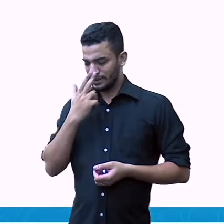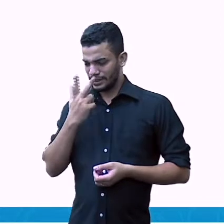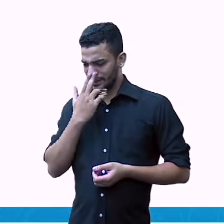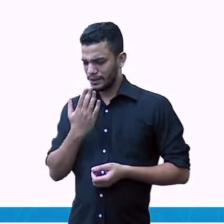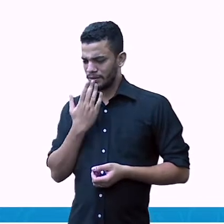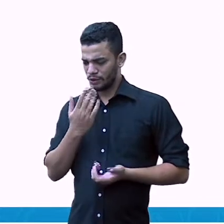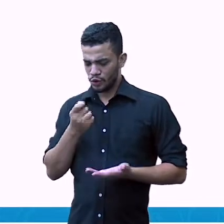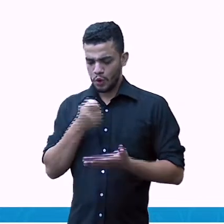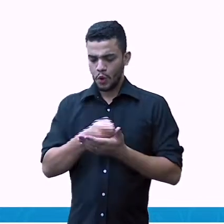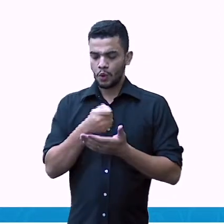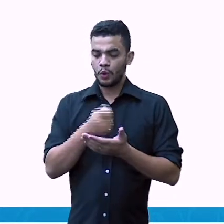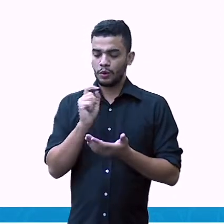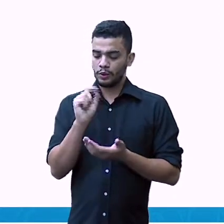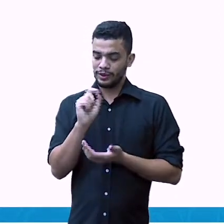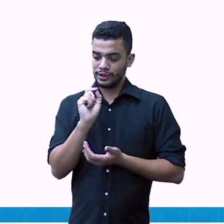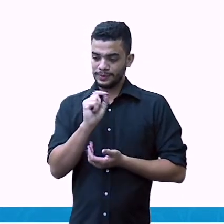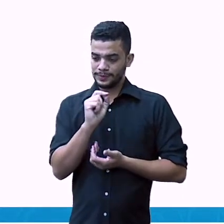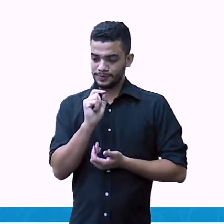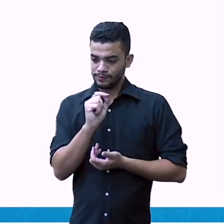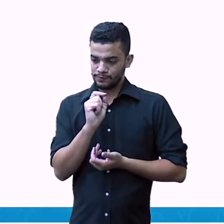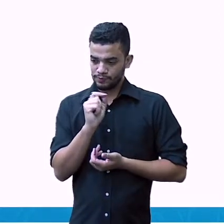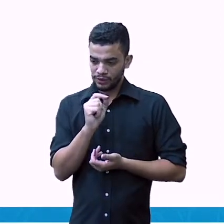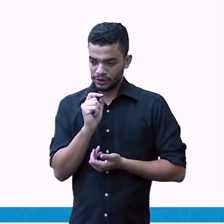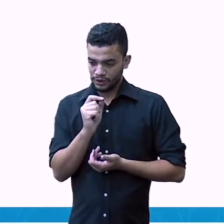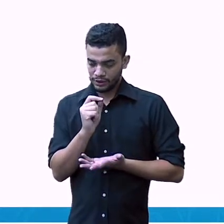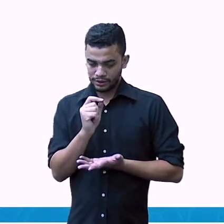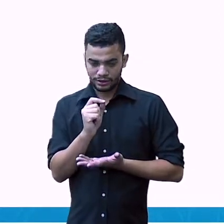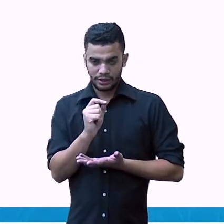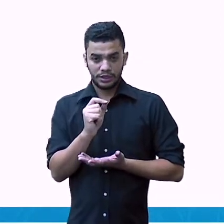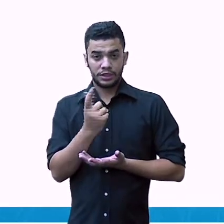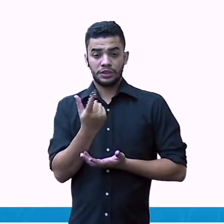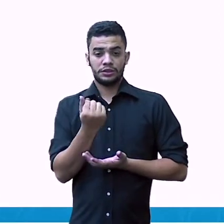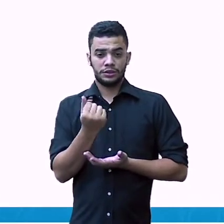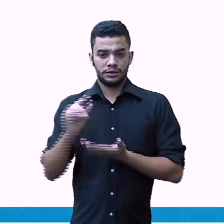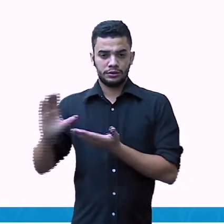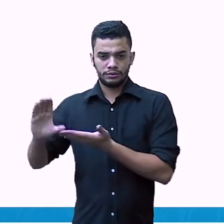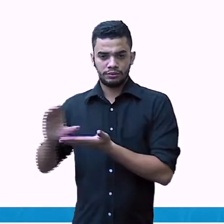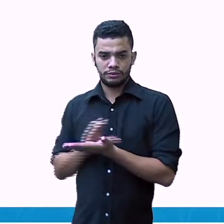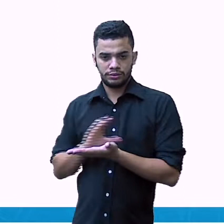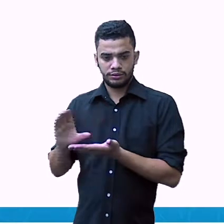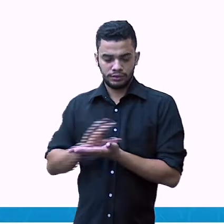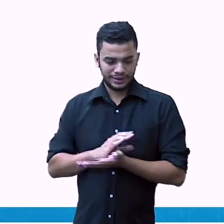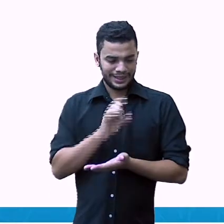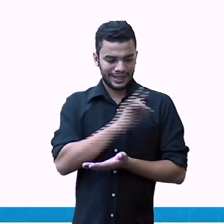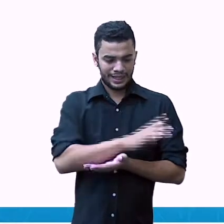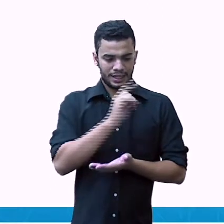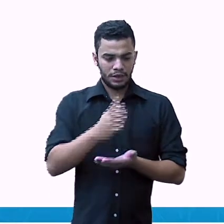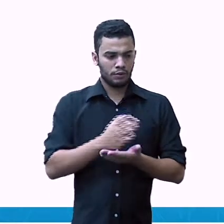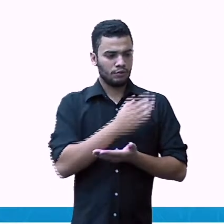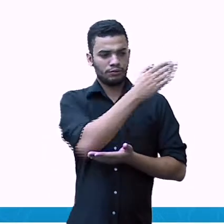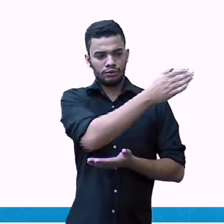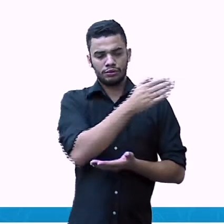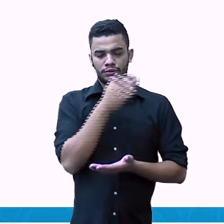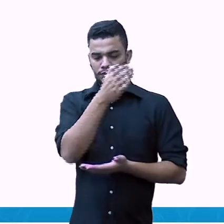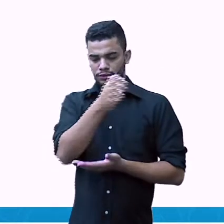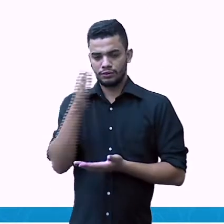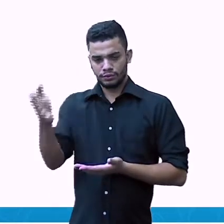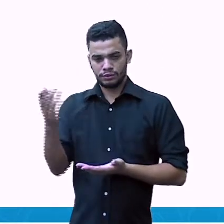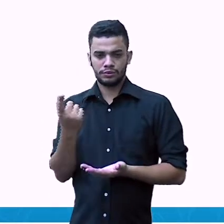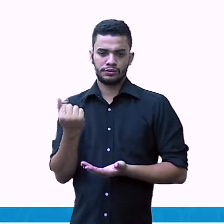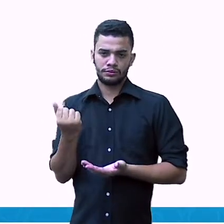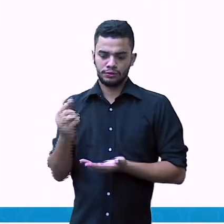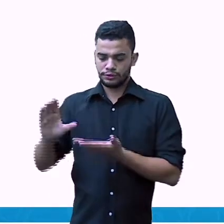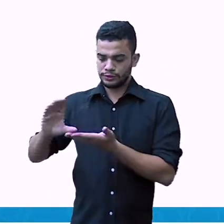office é a principal forma de trabalho desse tipo de profissional. O trabalho freelance, embora promissor em